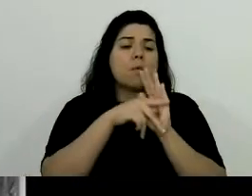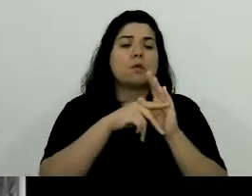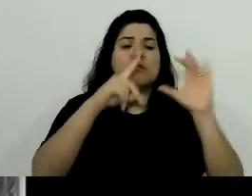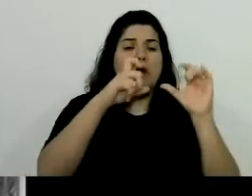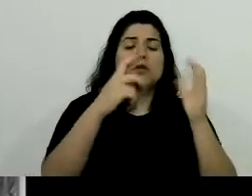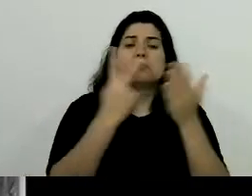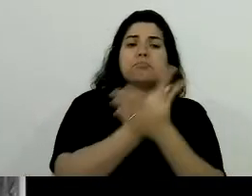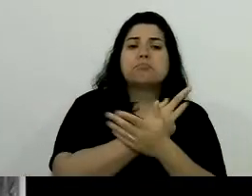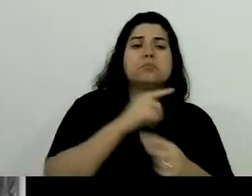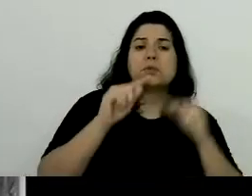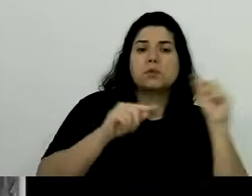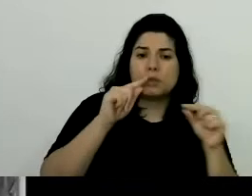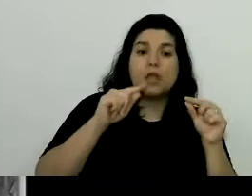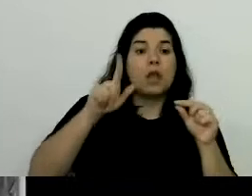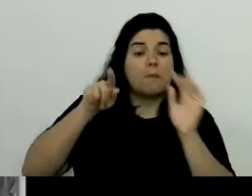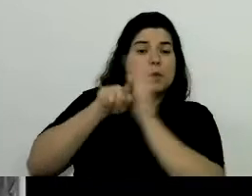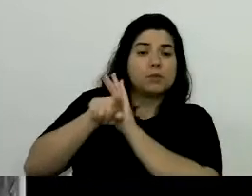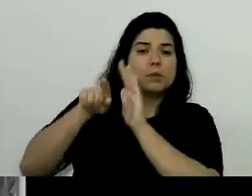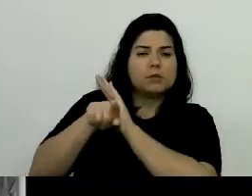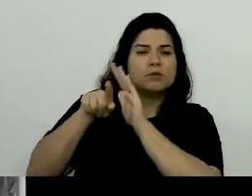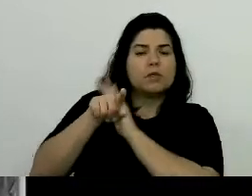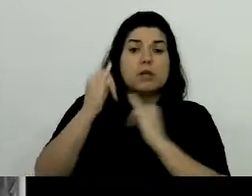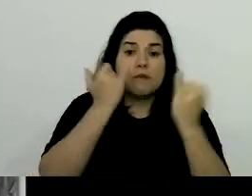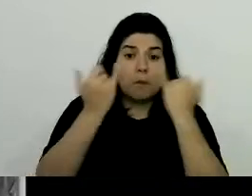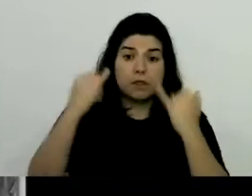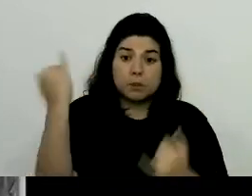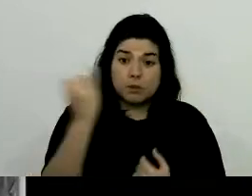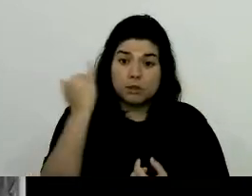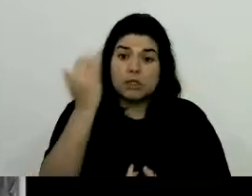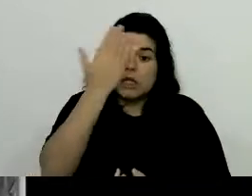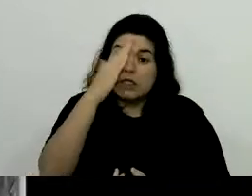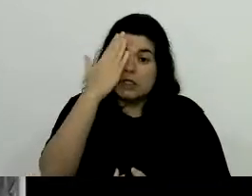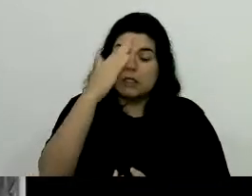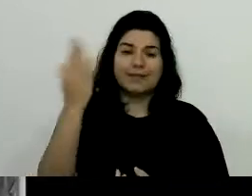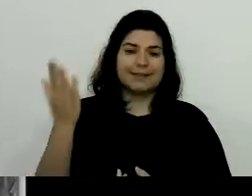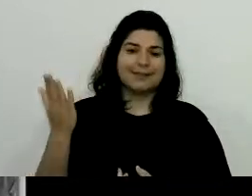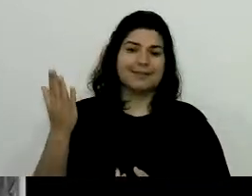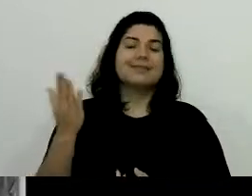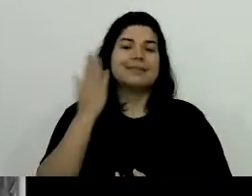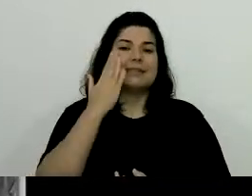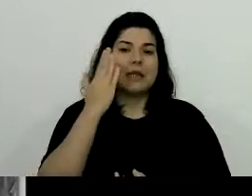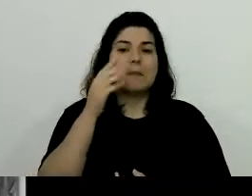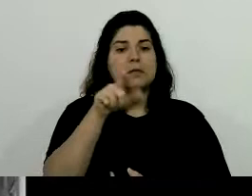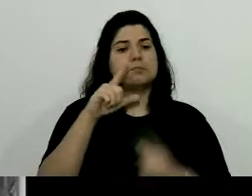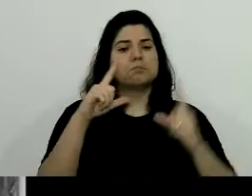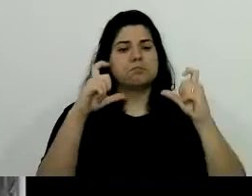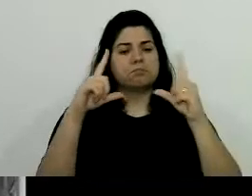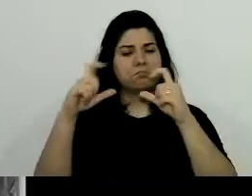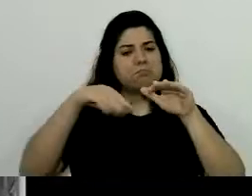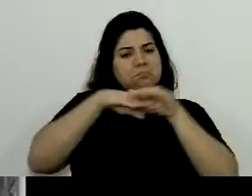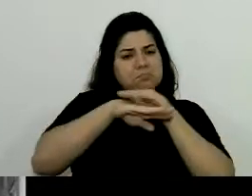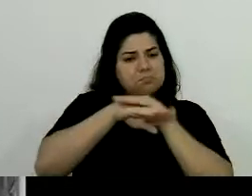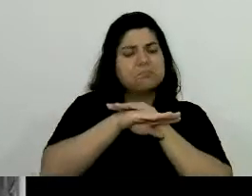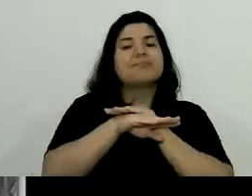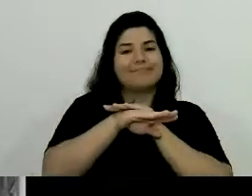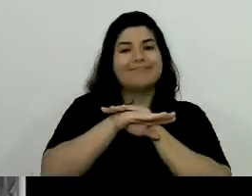são informações fundamentais para a gente entender as especificidades desses acervos, né? Inclusive as suas lacunas, porque